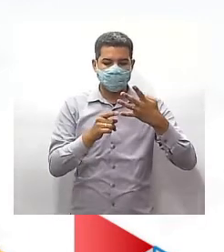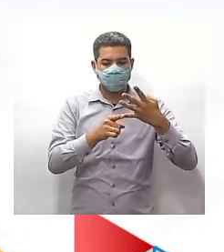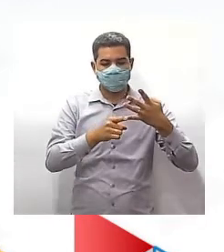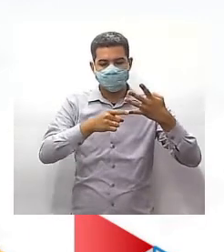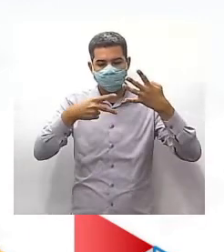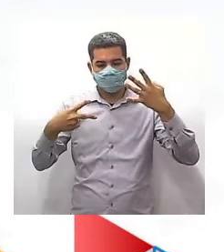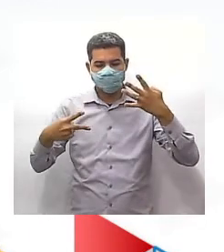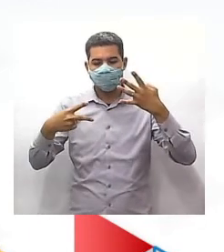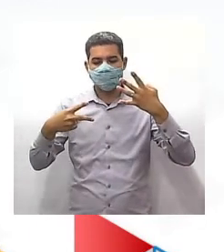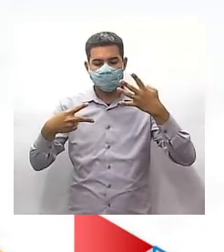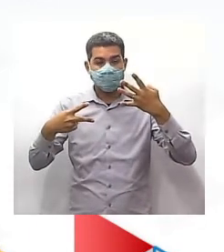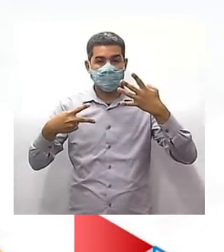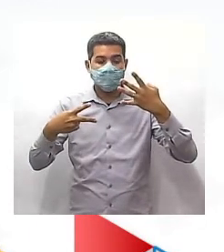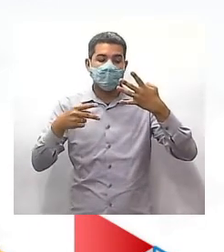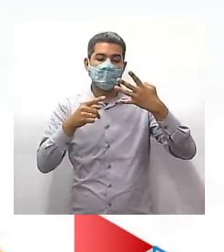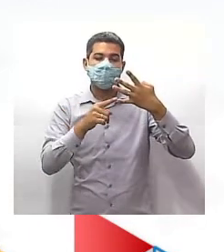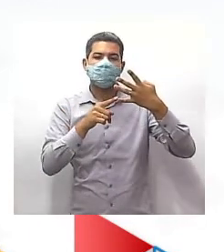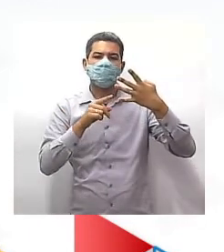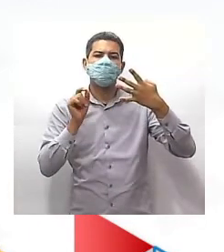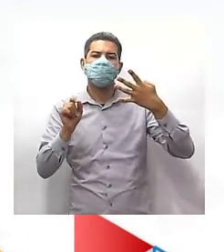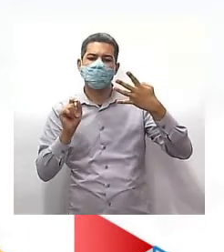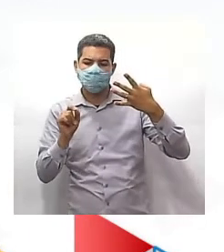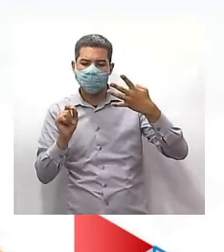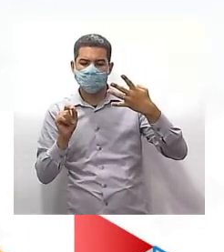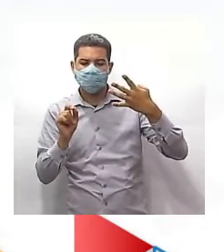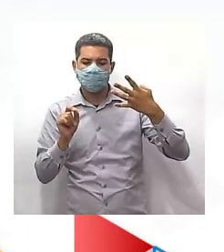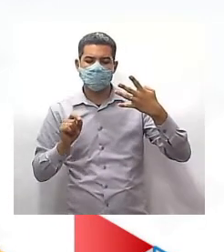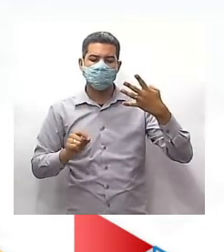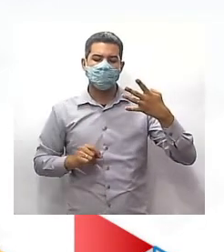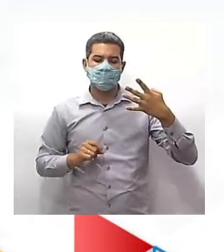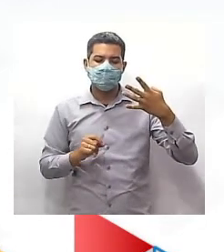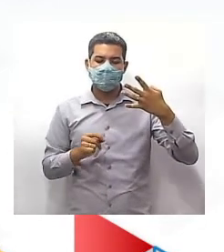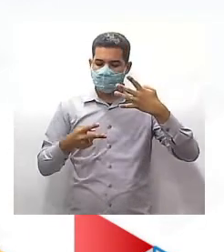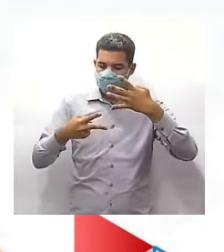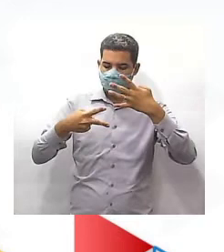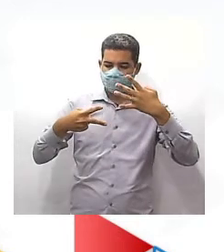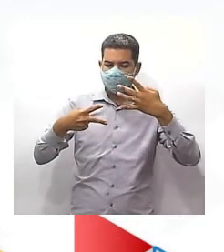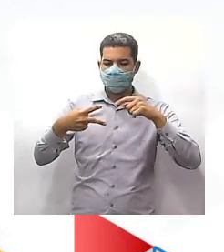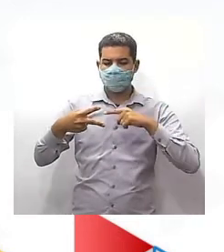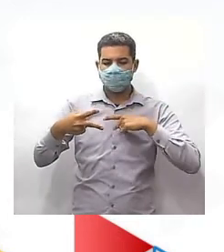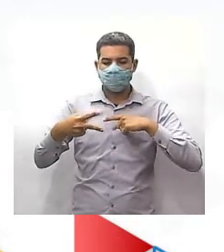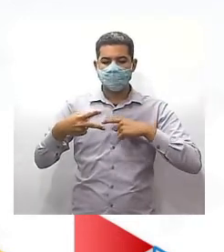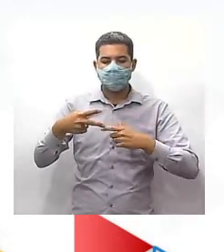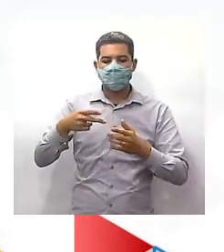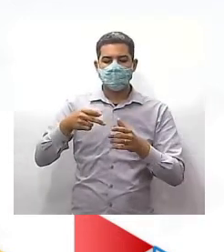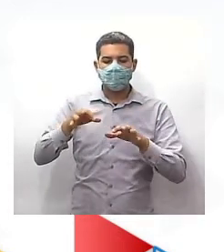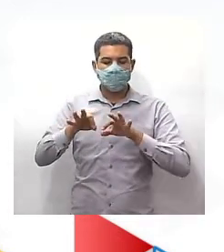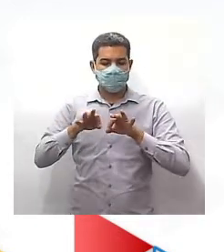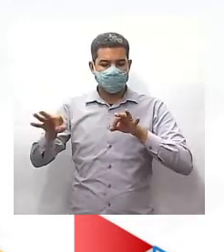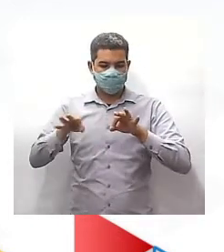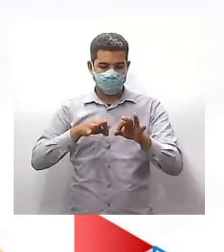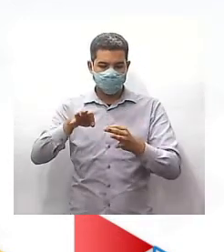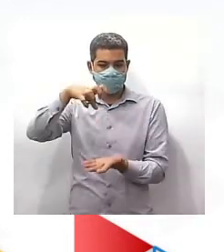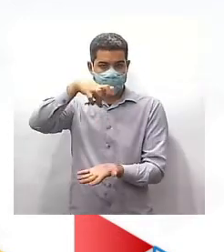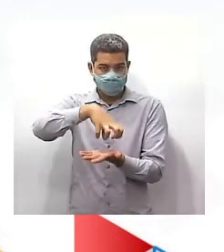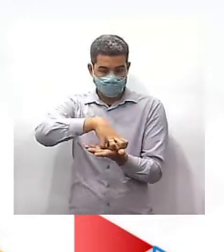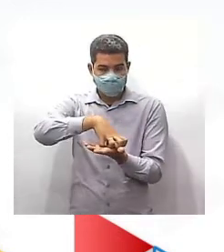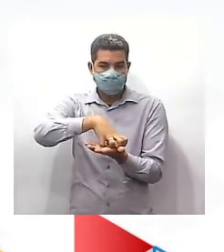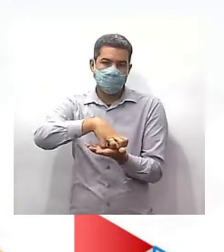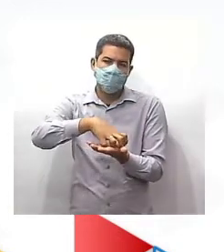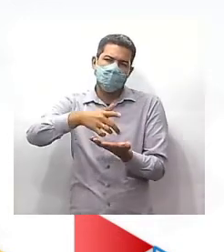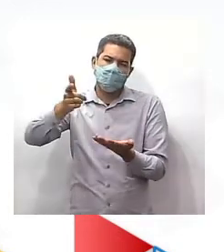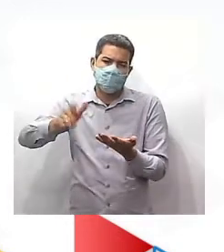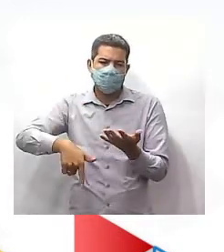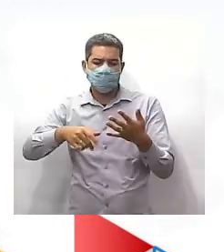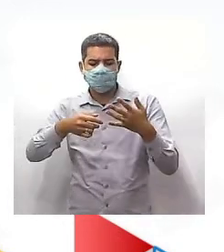forma: população, amostra, estatística descritiva e inferencial. Na inferencial eu tenho medida de centralidade e medida